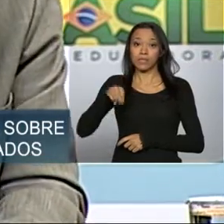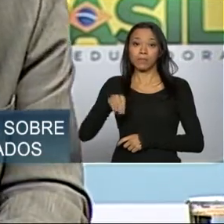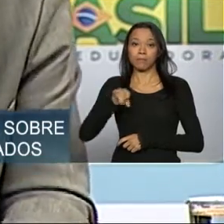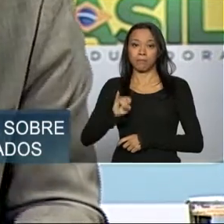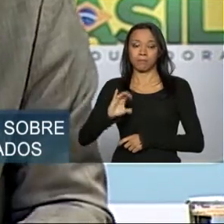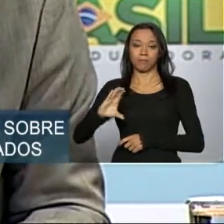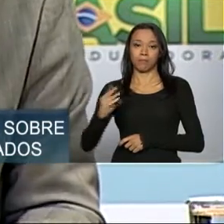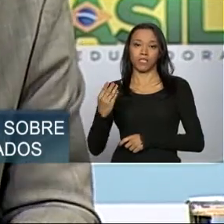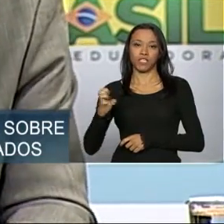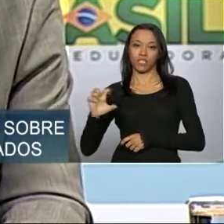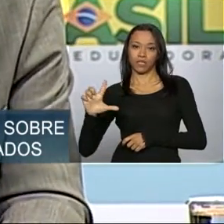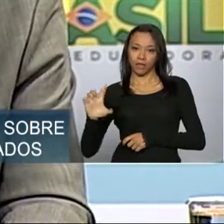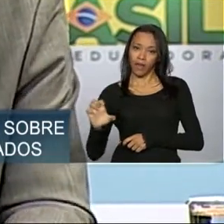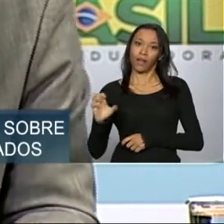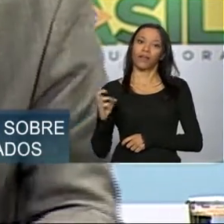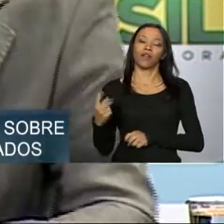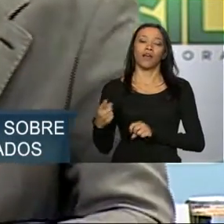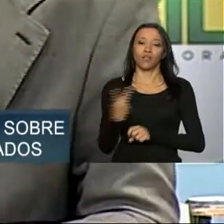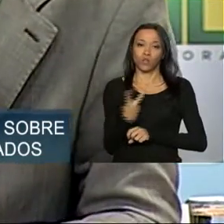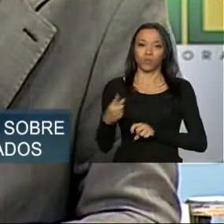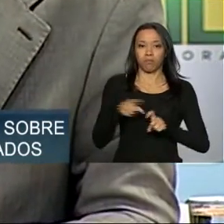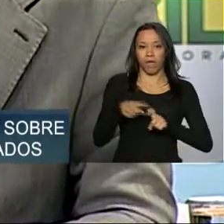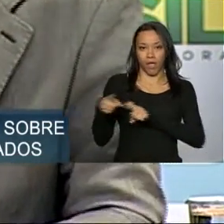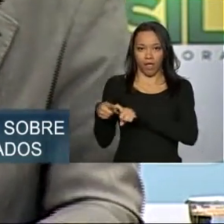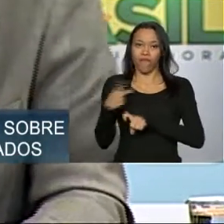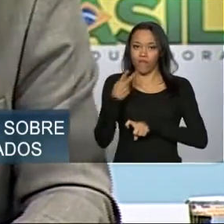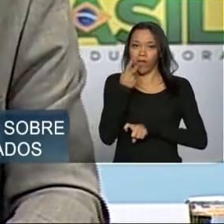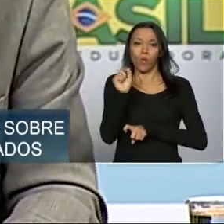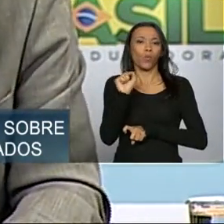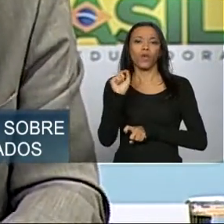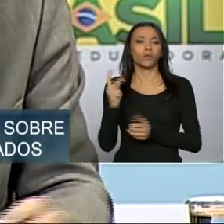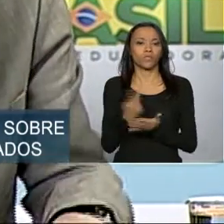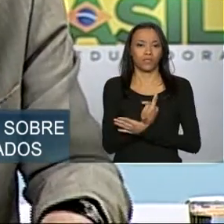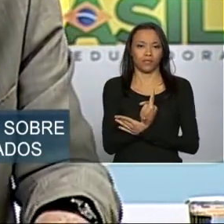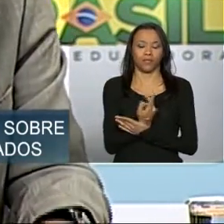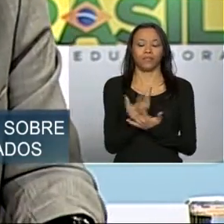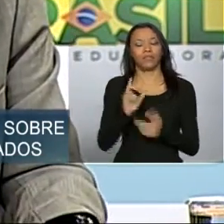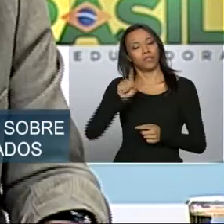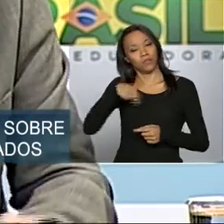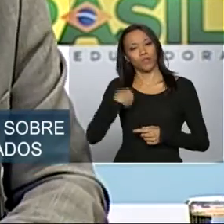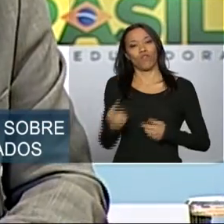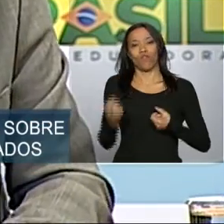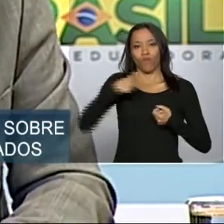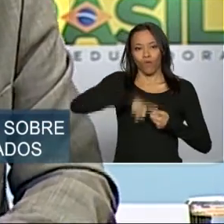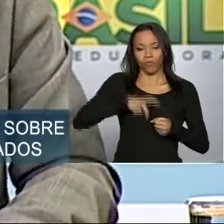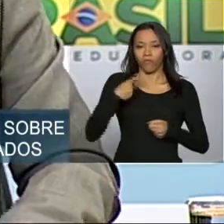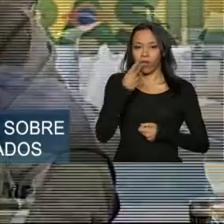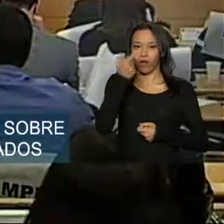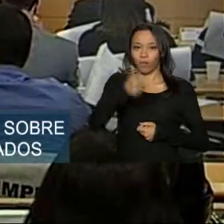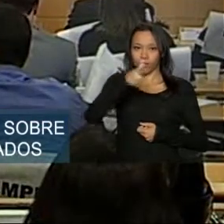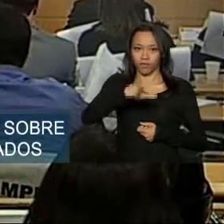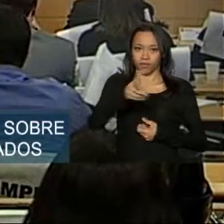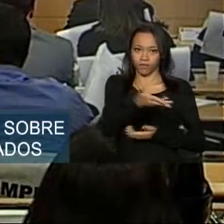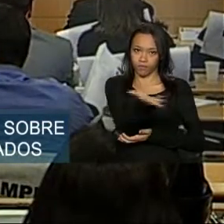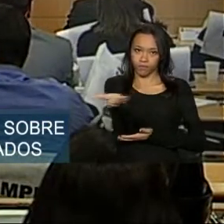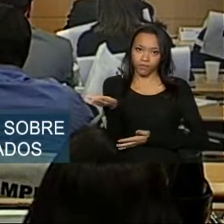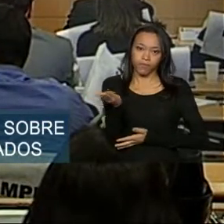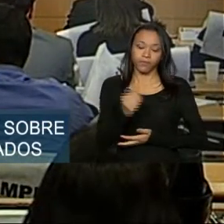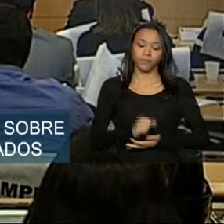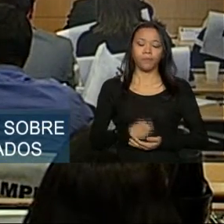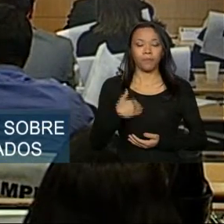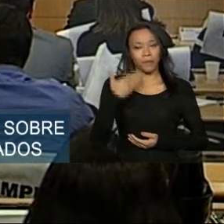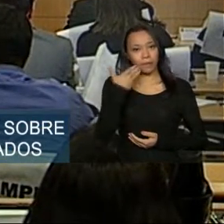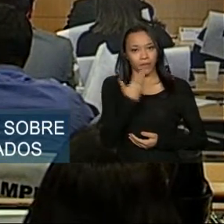um jogral, né, para fazer a apresentação dos resultados. Depois eu volto aqui para finalizar.